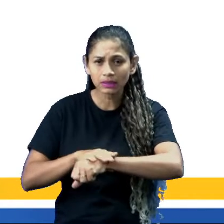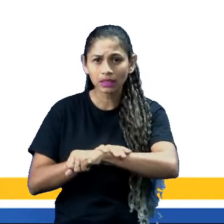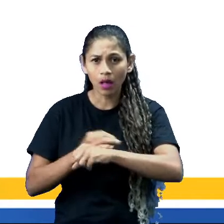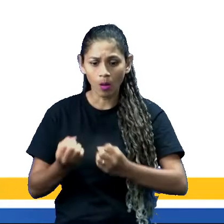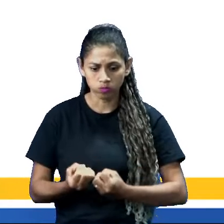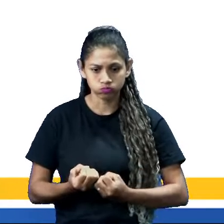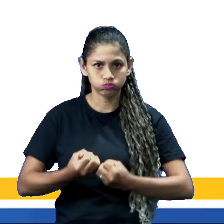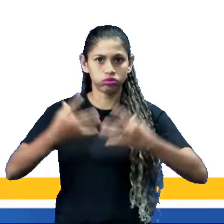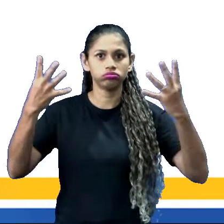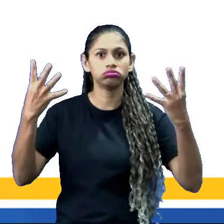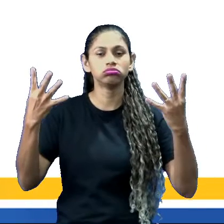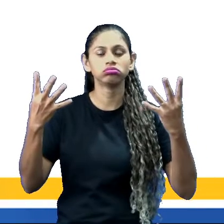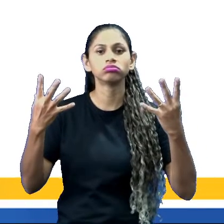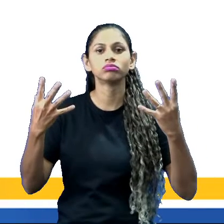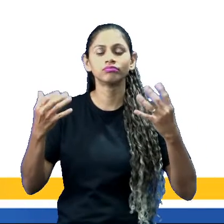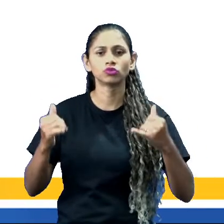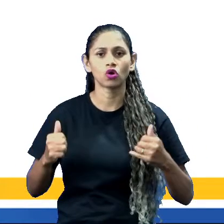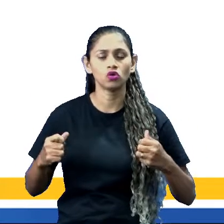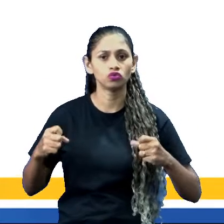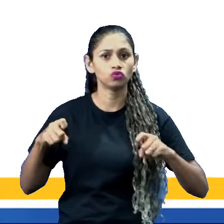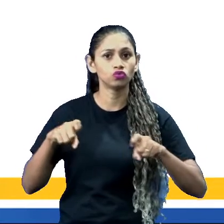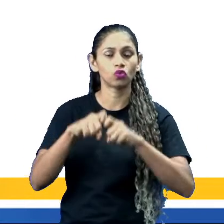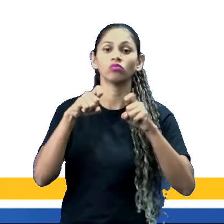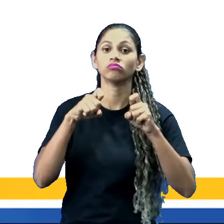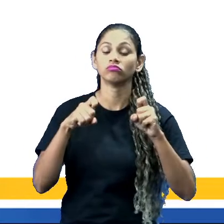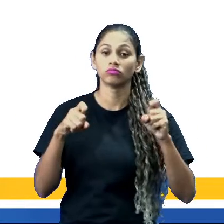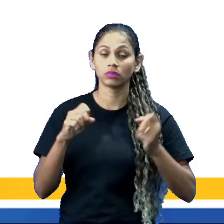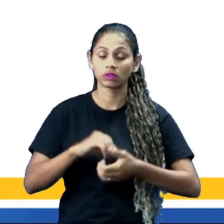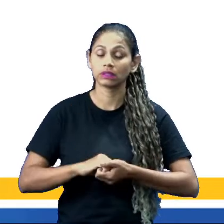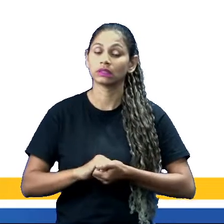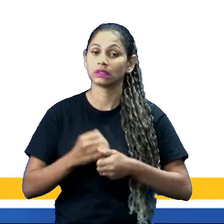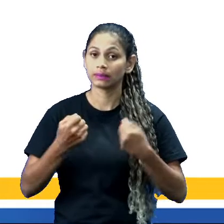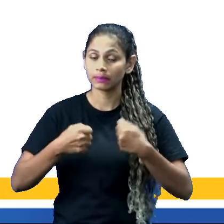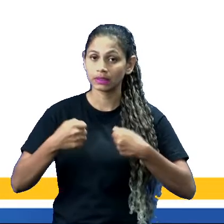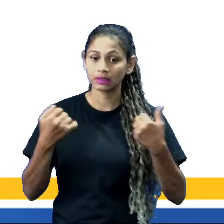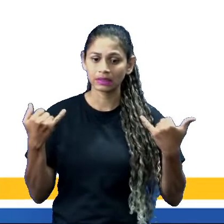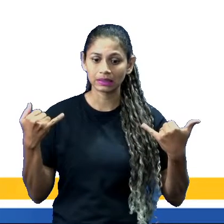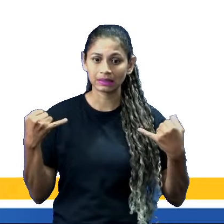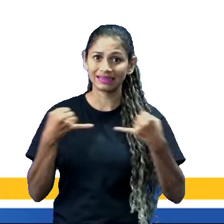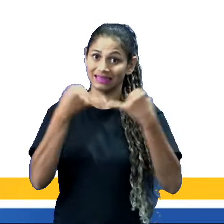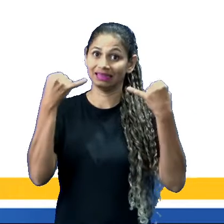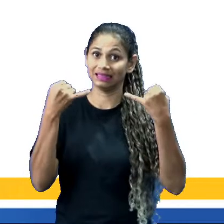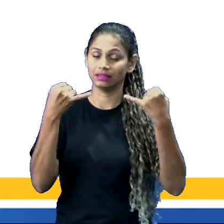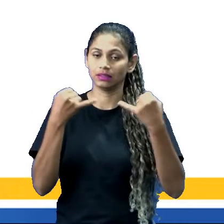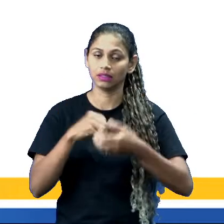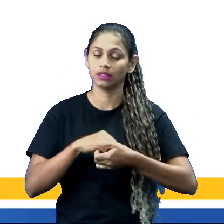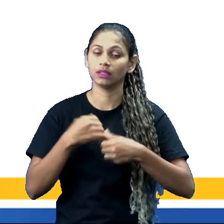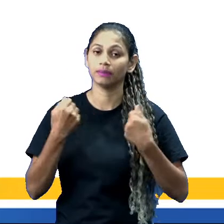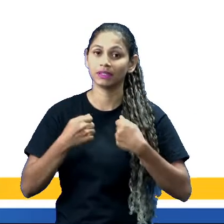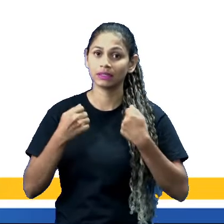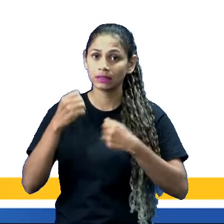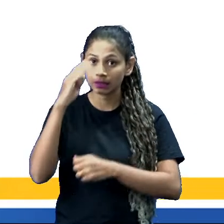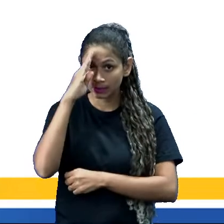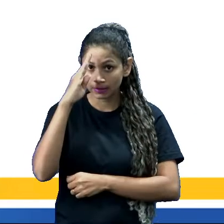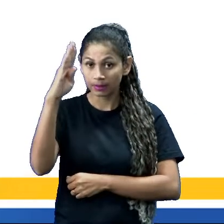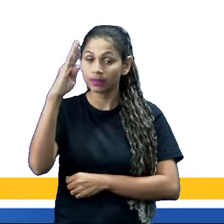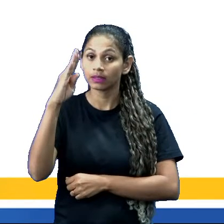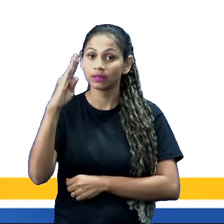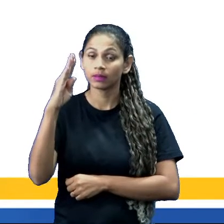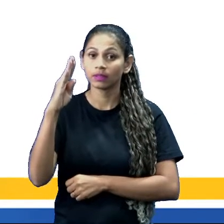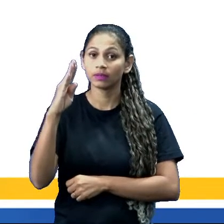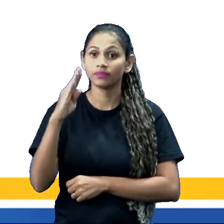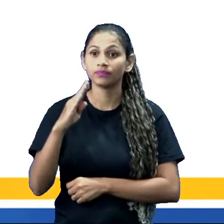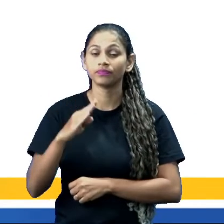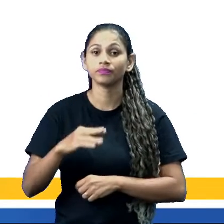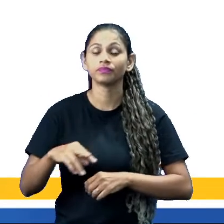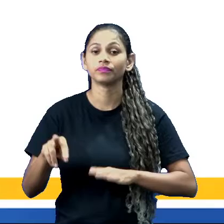disso aconteça, né, com você lá no laboratório. Então vamos aqui ficar atentos, né, às principais